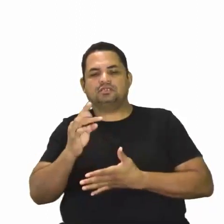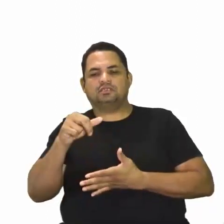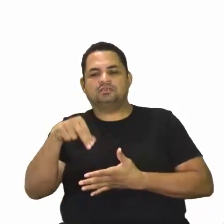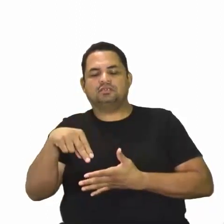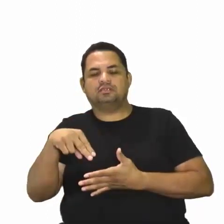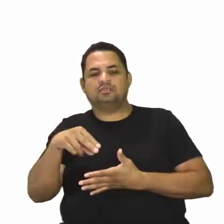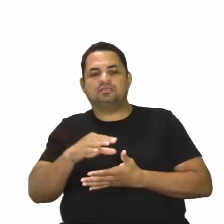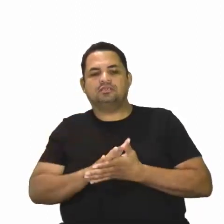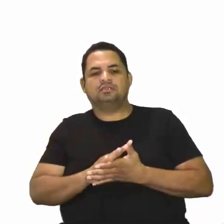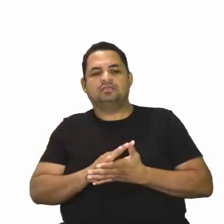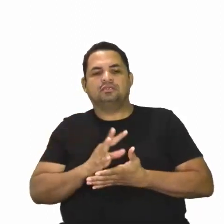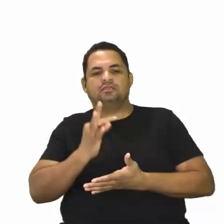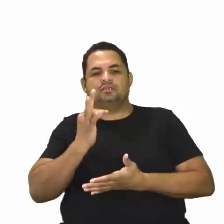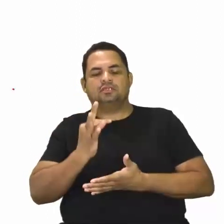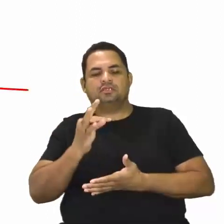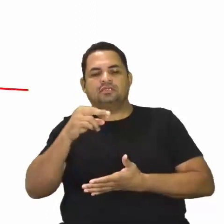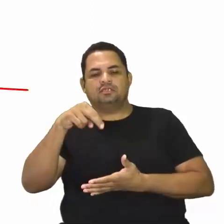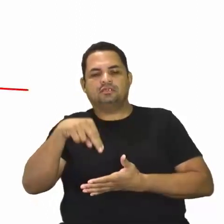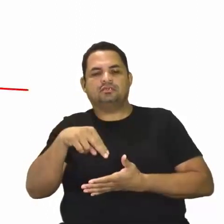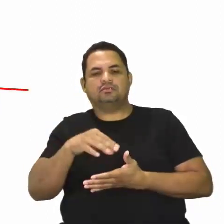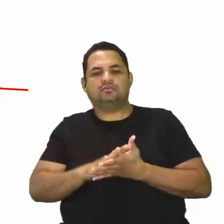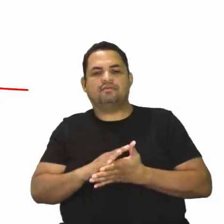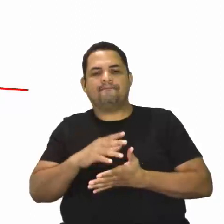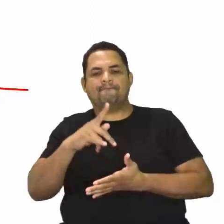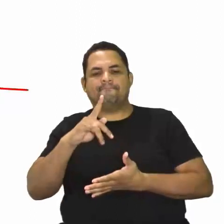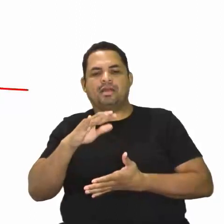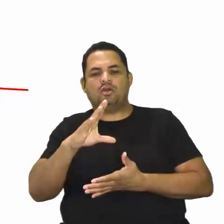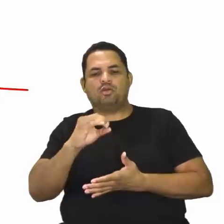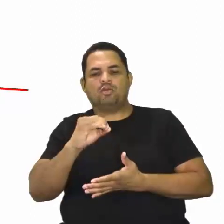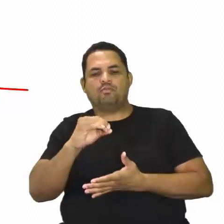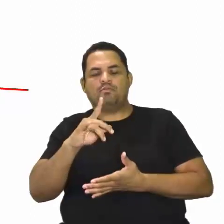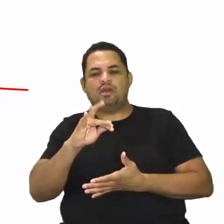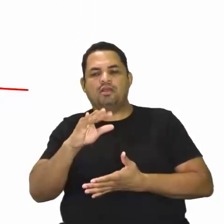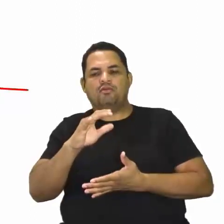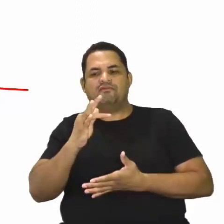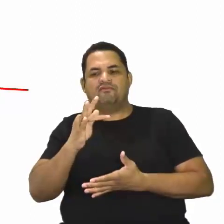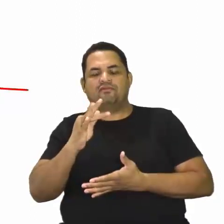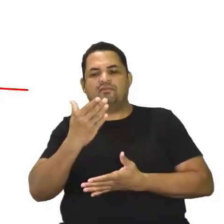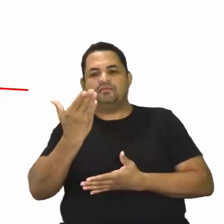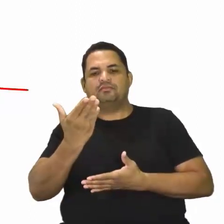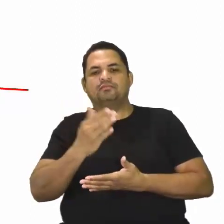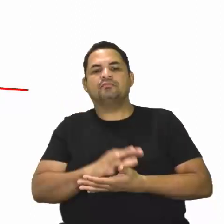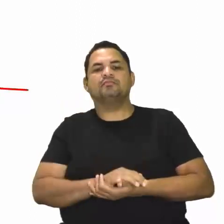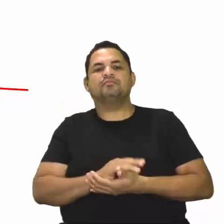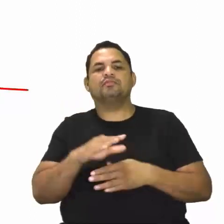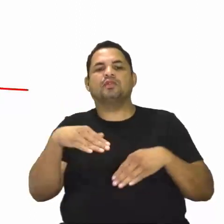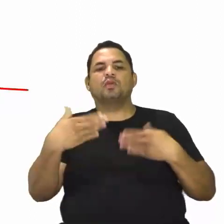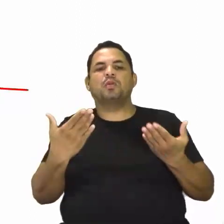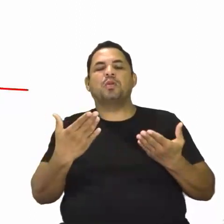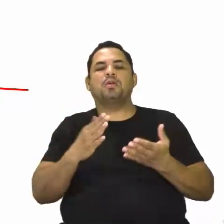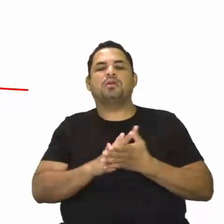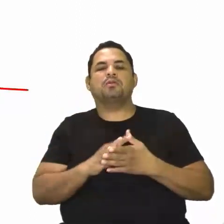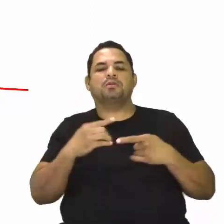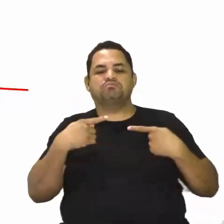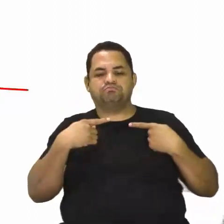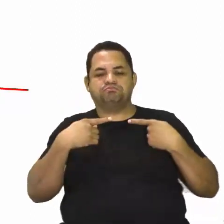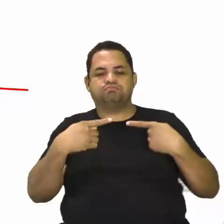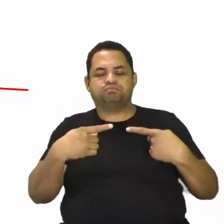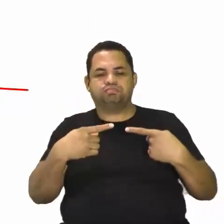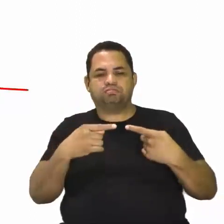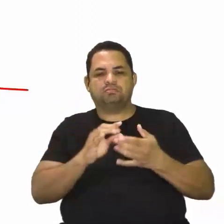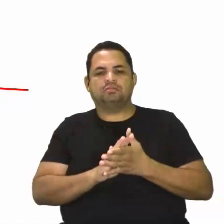Neves? Ou Tancredo Neves e Paulo Maluf? E aí, quem foi que disputou aí a eleição?